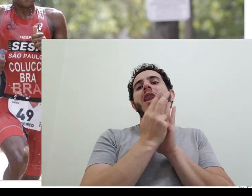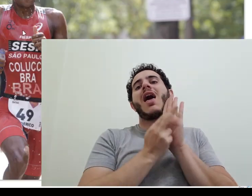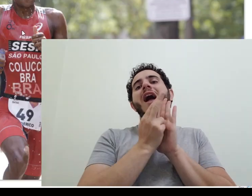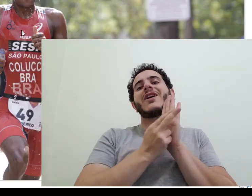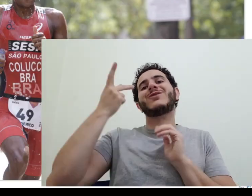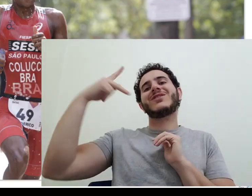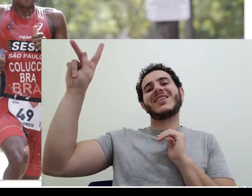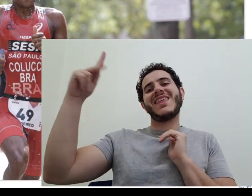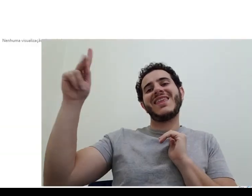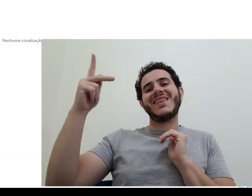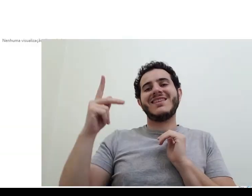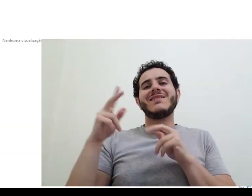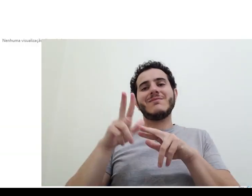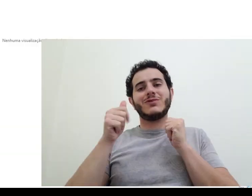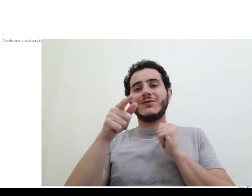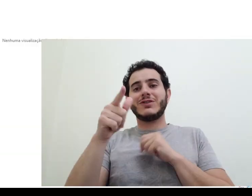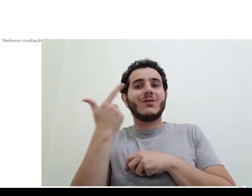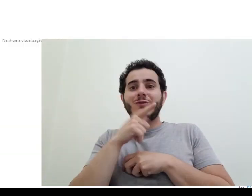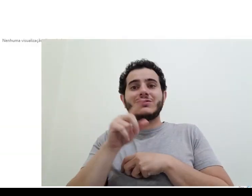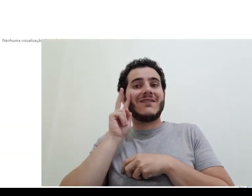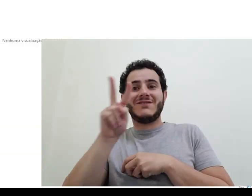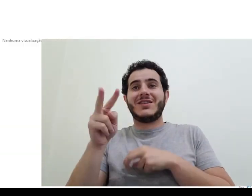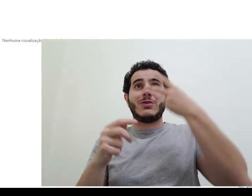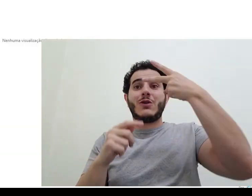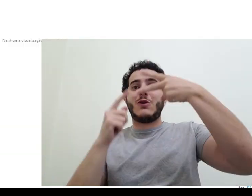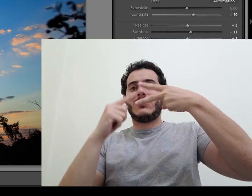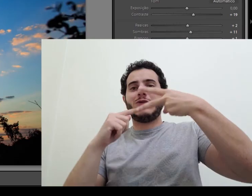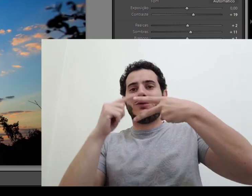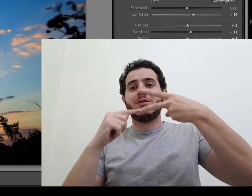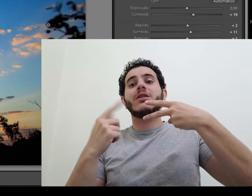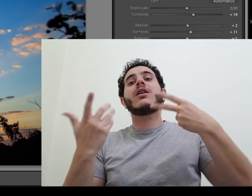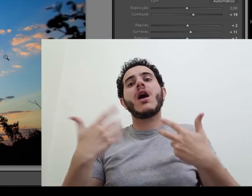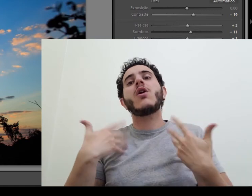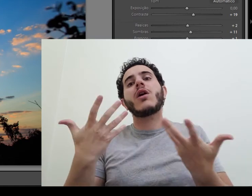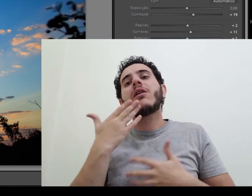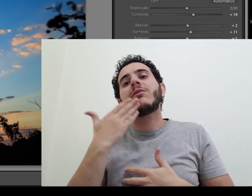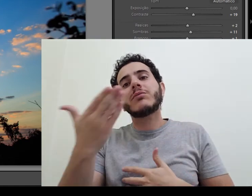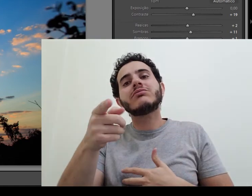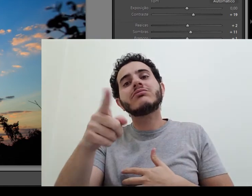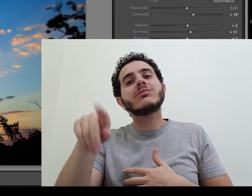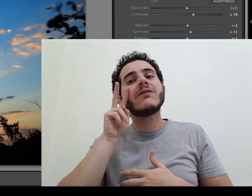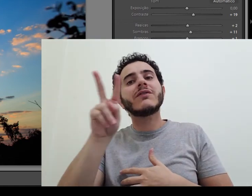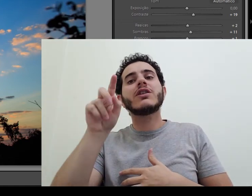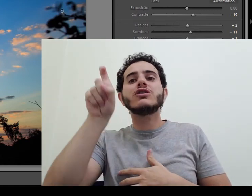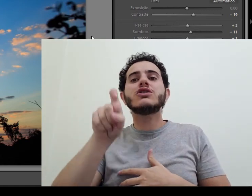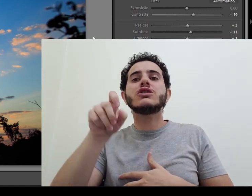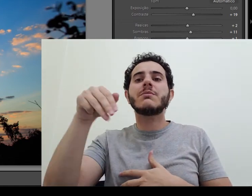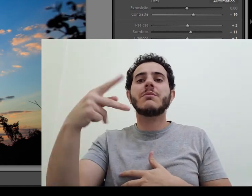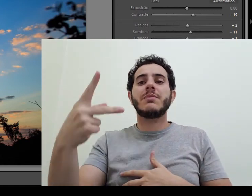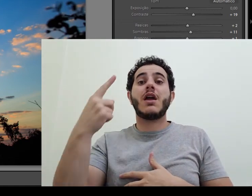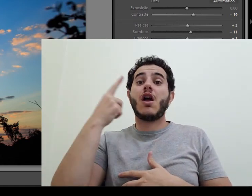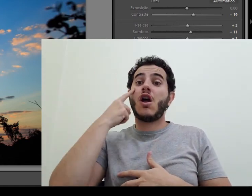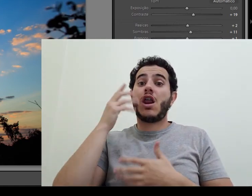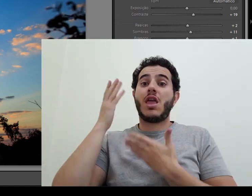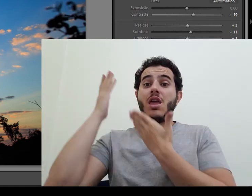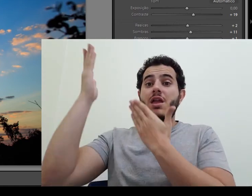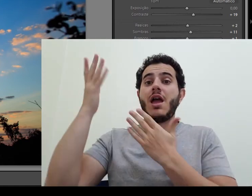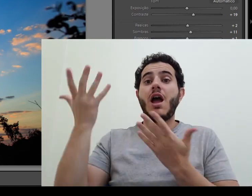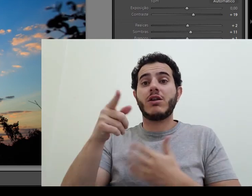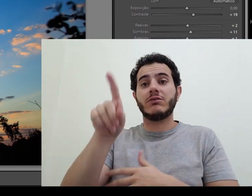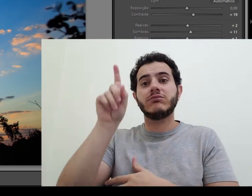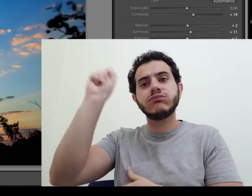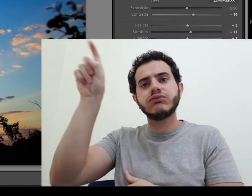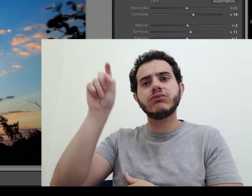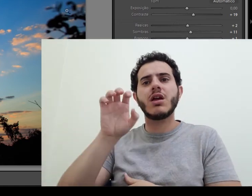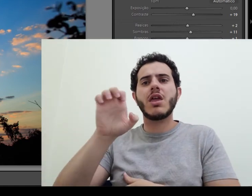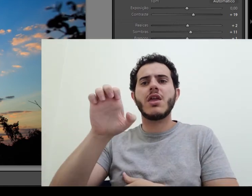a foto bruta, e aqui está a receita de bolo, que é interpretada pelo Lightroom por outros programas. Então, ali vocês já viram que eu já salvei. Eu vou mostrar para